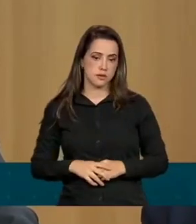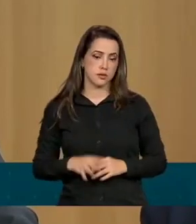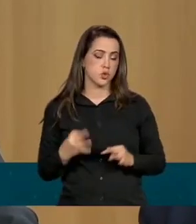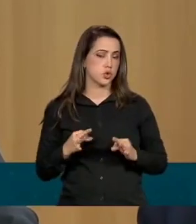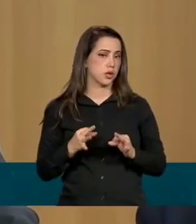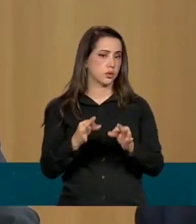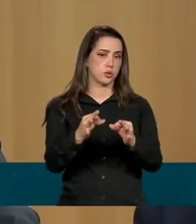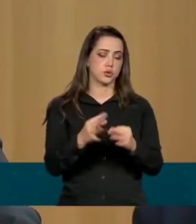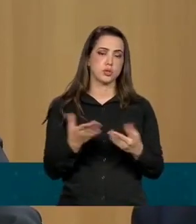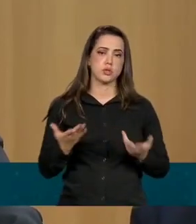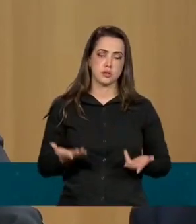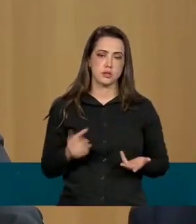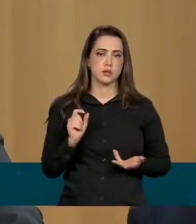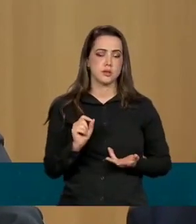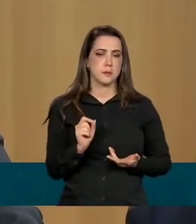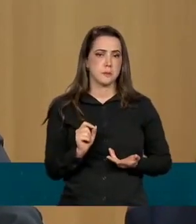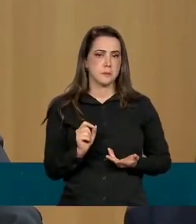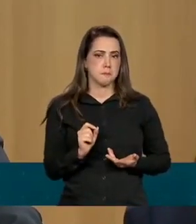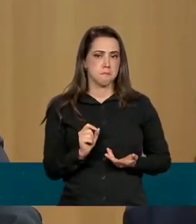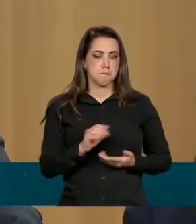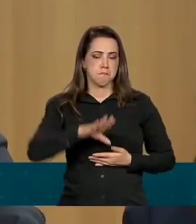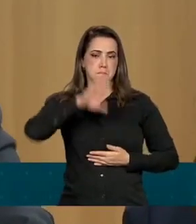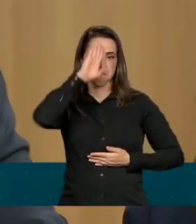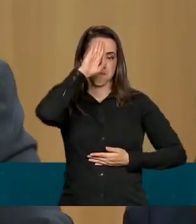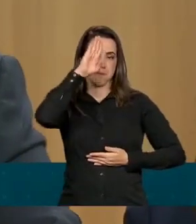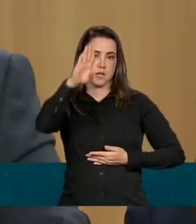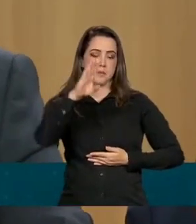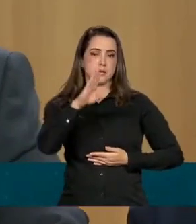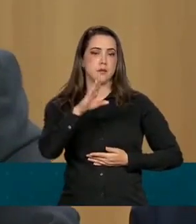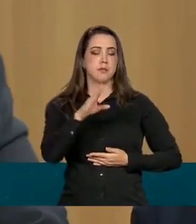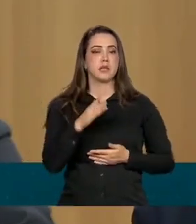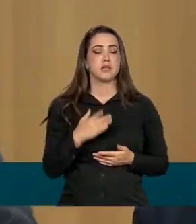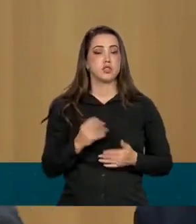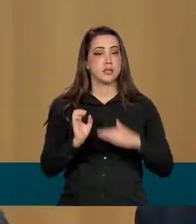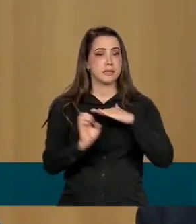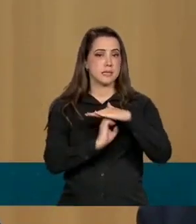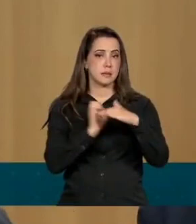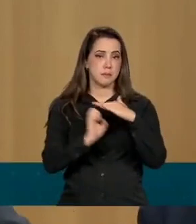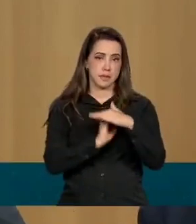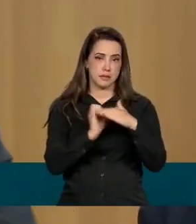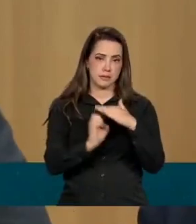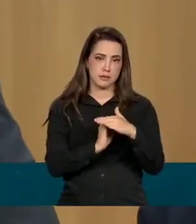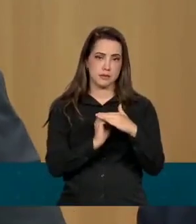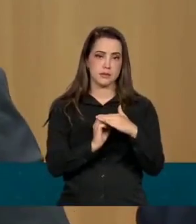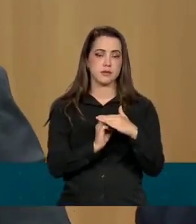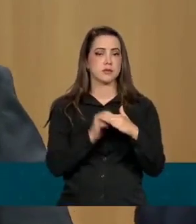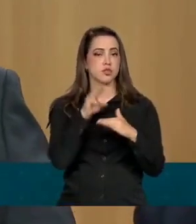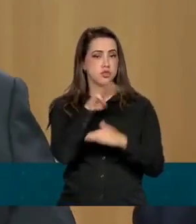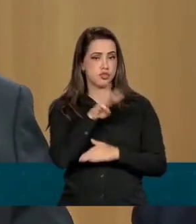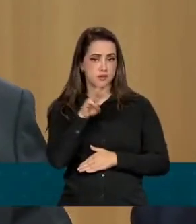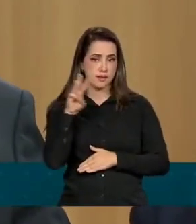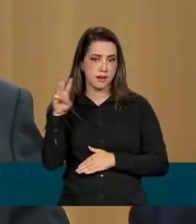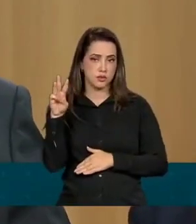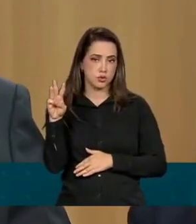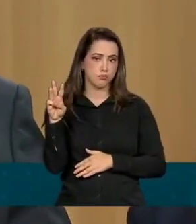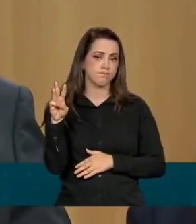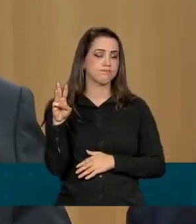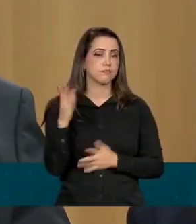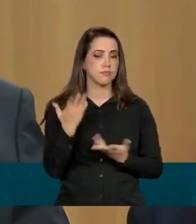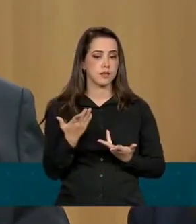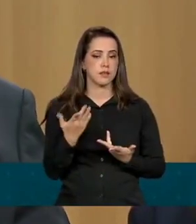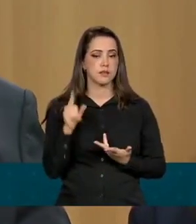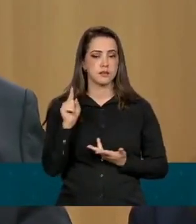de tecnologia, principalmente os provedores de conteúdos de terceiros. Esse monitoramento